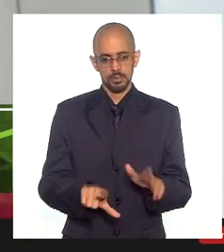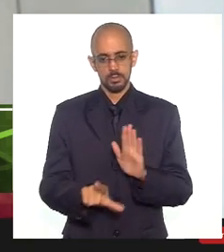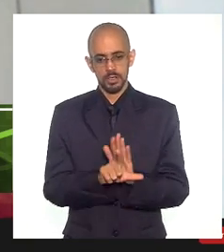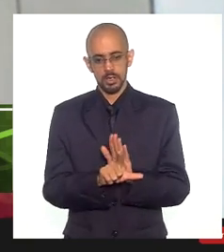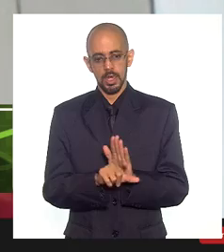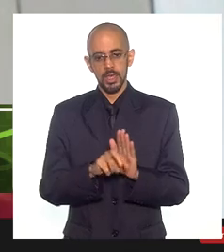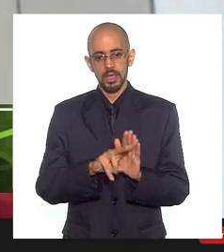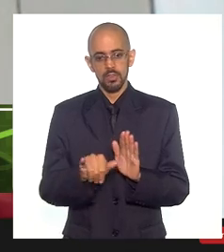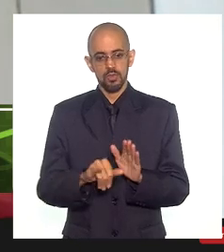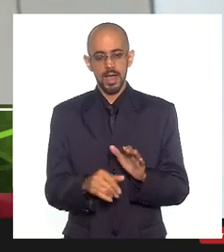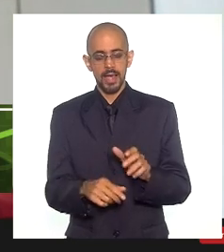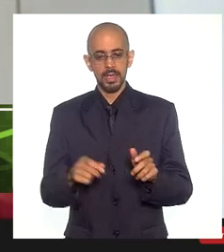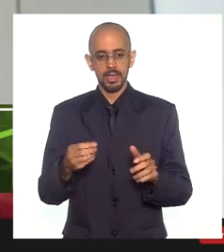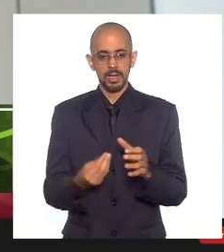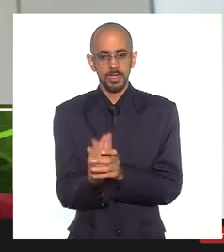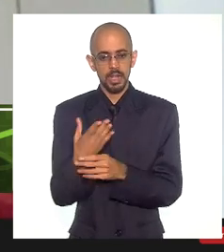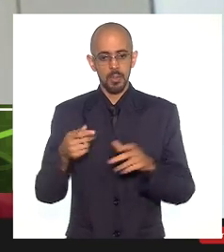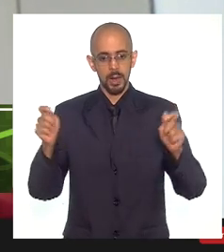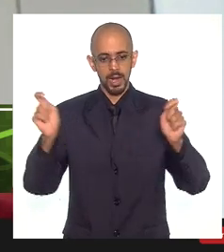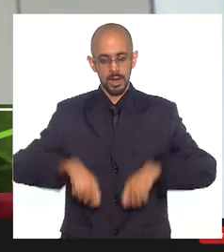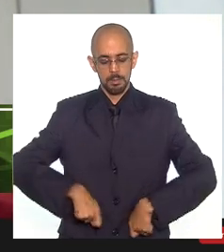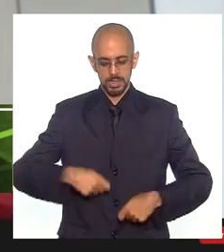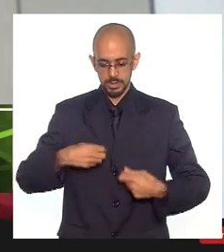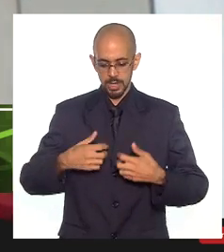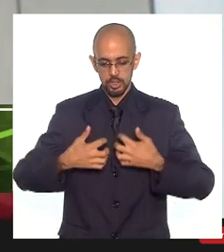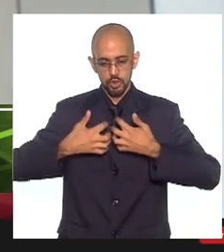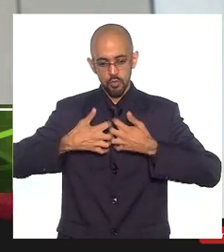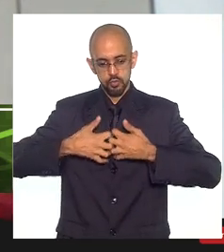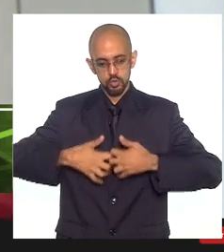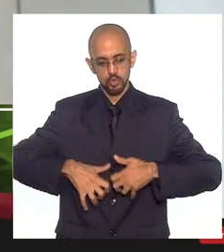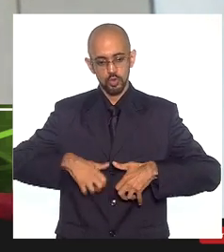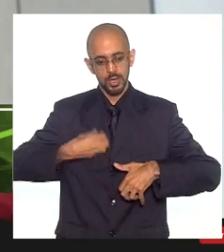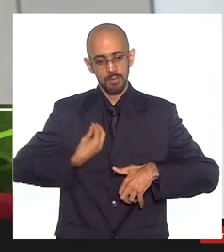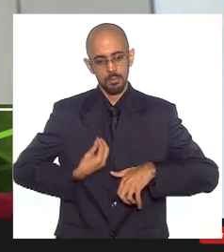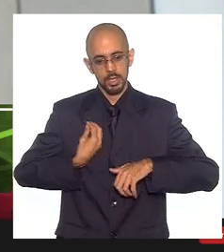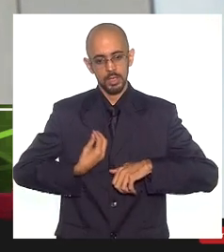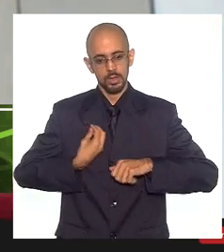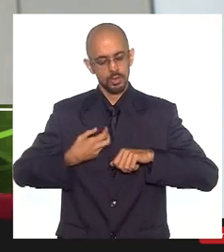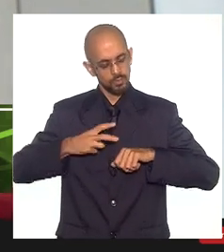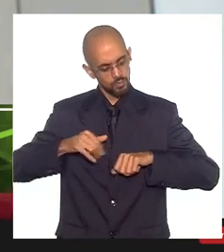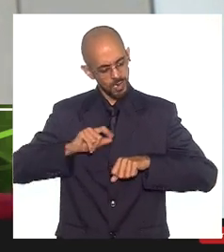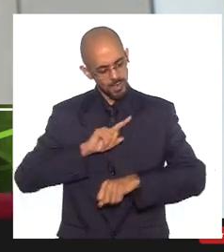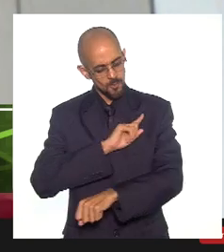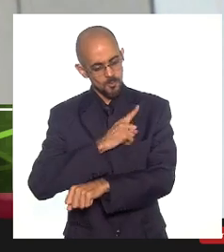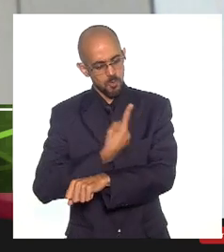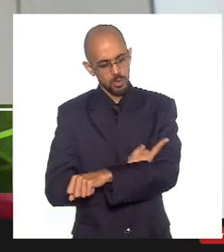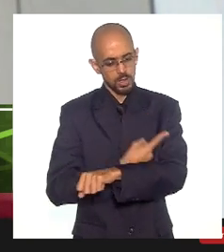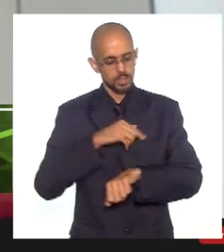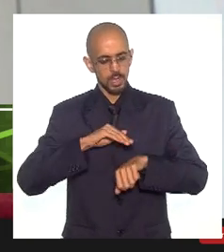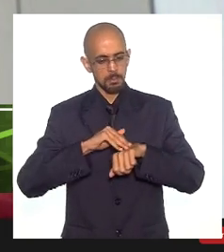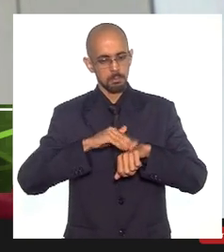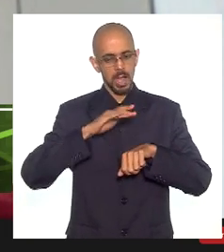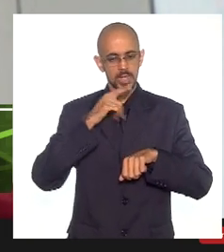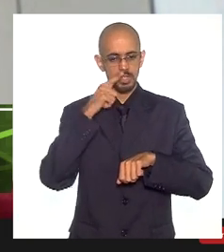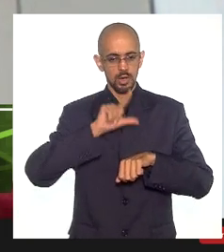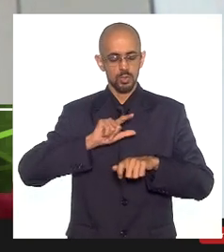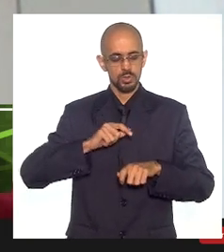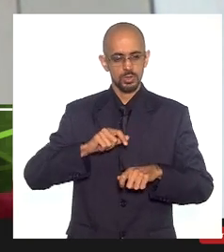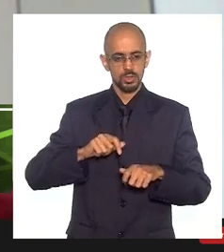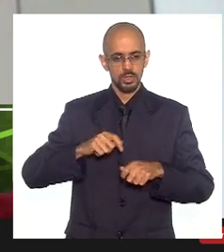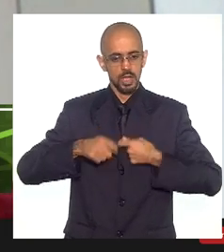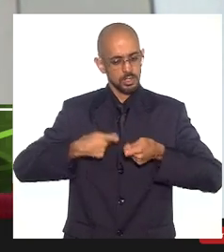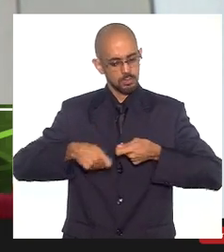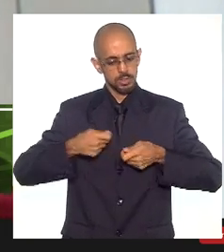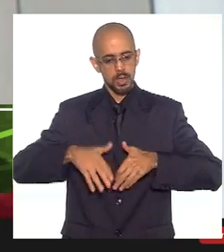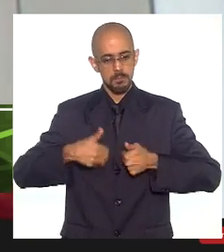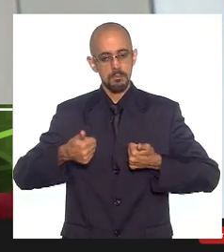gerar uma capacidade de funcionamento para a UERJ, que vai fortalecê-la e permitir que ela atue mais plenamente. Esse é o primeiro ponto que